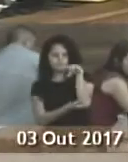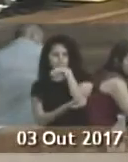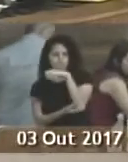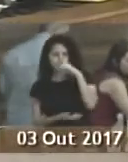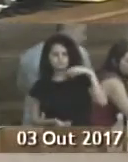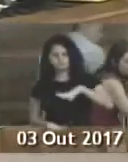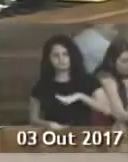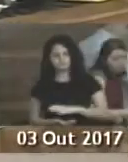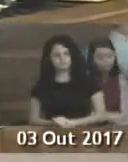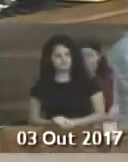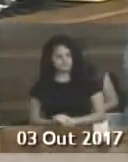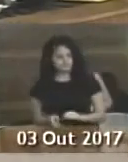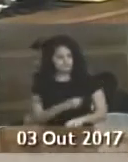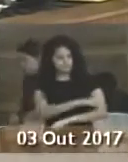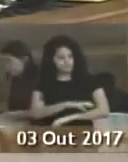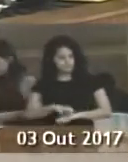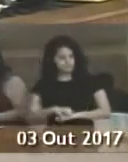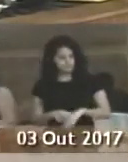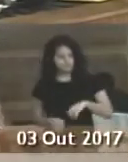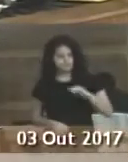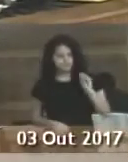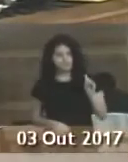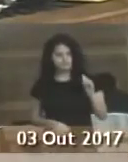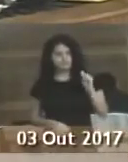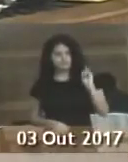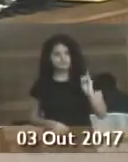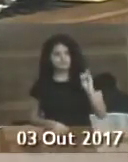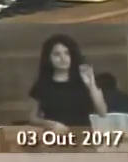Procurador Haroldo Fernandes Duarte, no bairro Itanema.